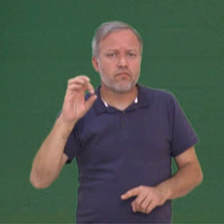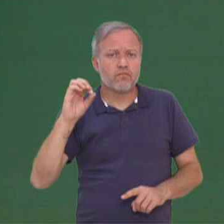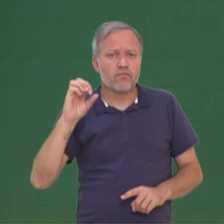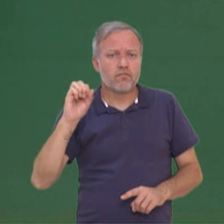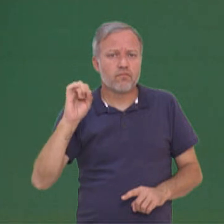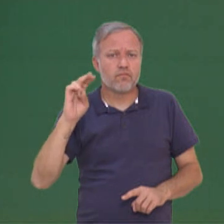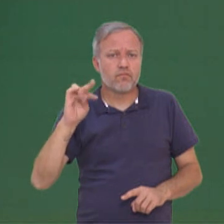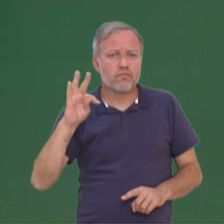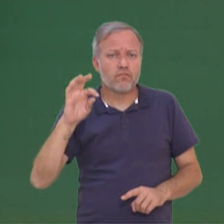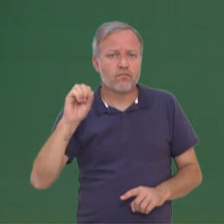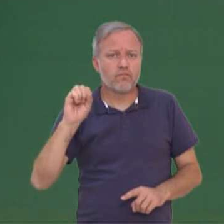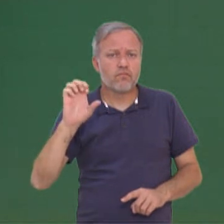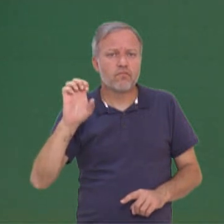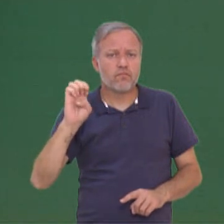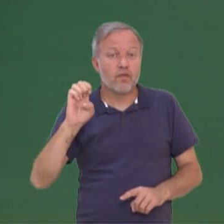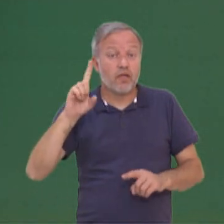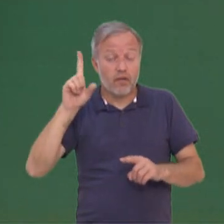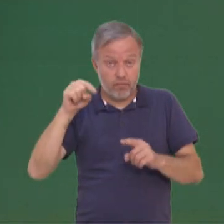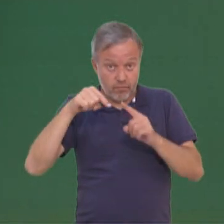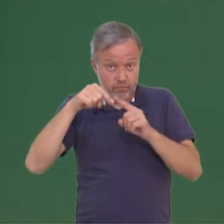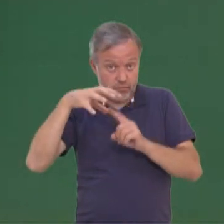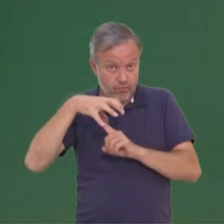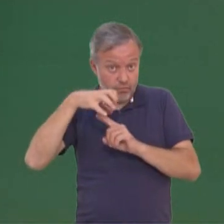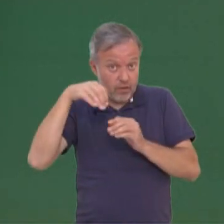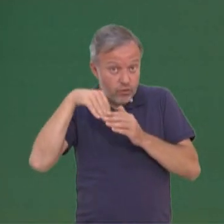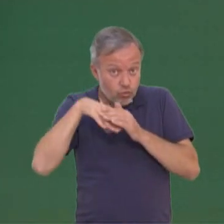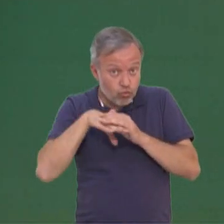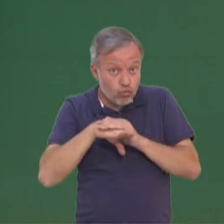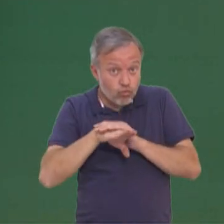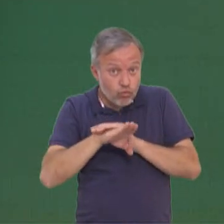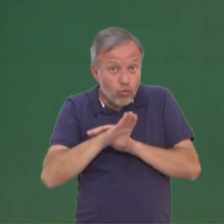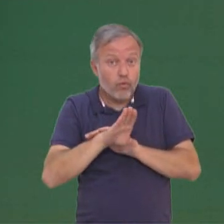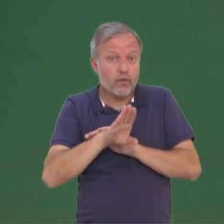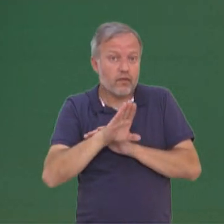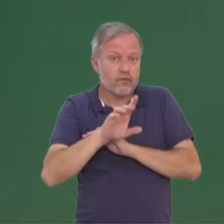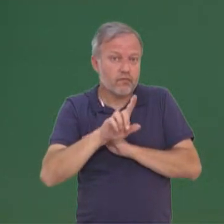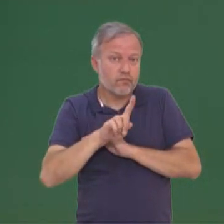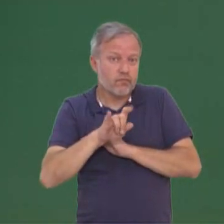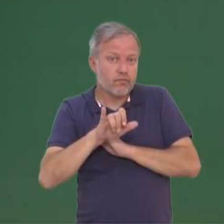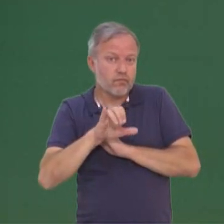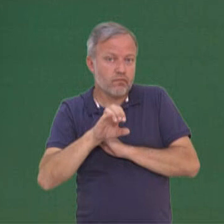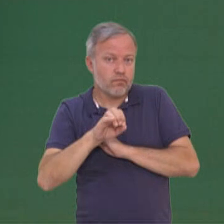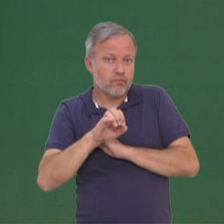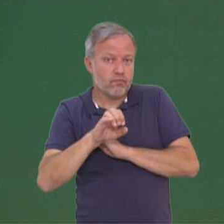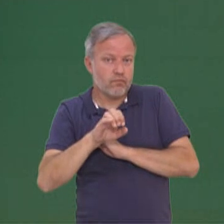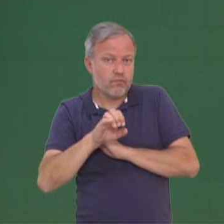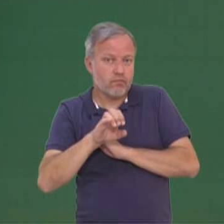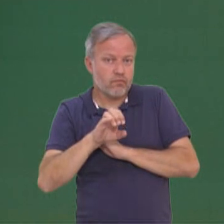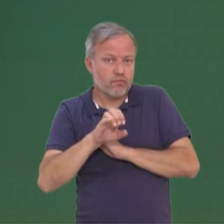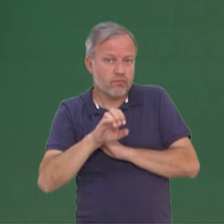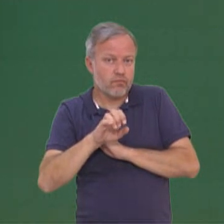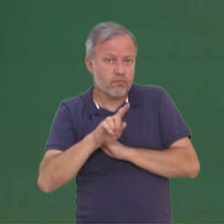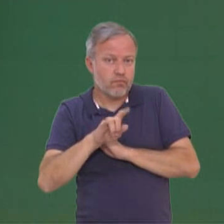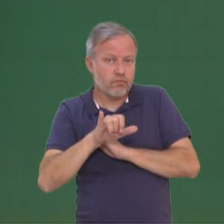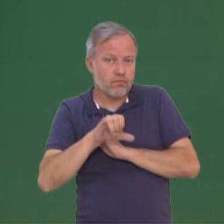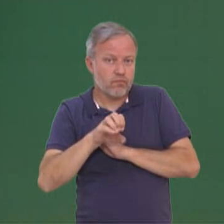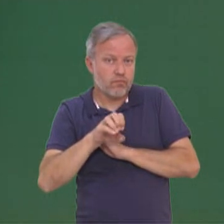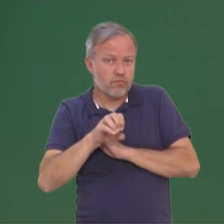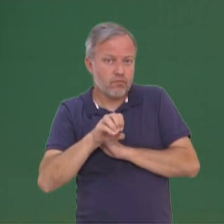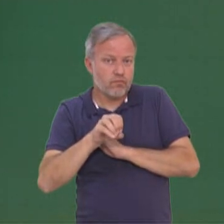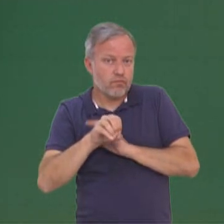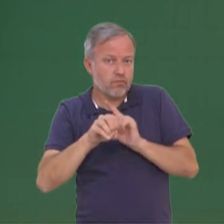que os fungos armazenam glicogênio, nas plantas é amido. Você pode pôr que a parede dos fungos é de quitina, nas